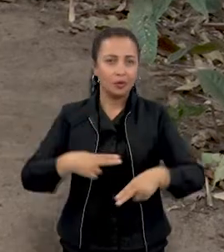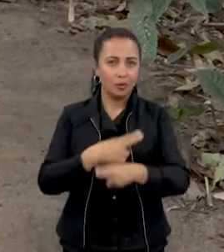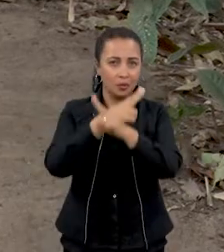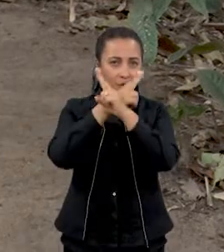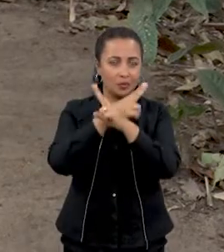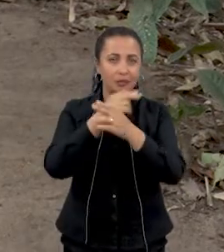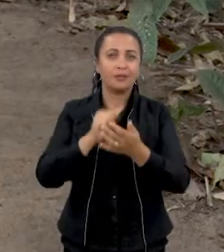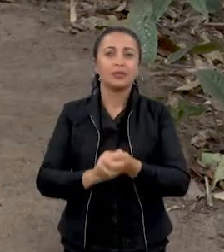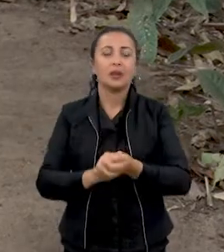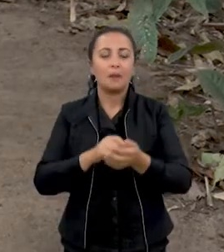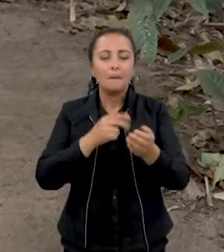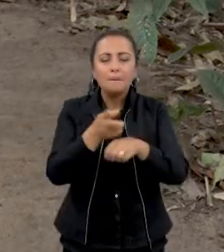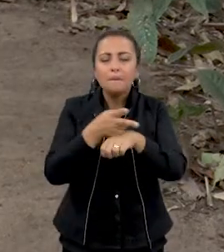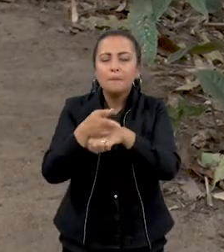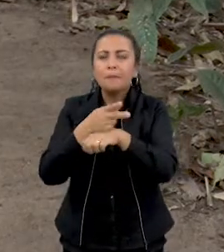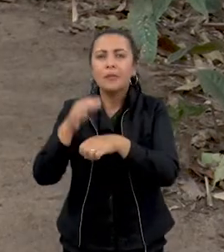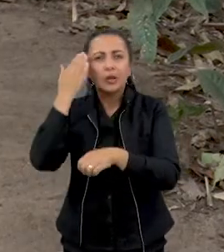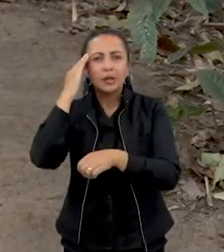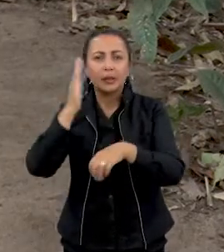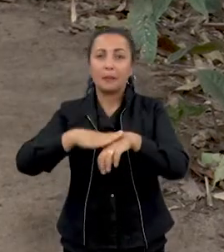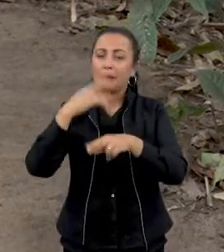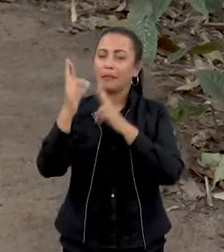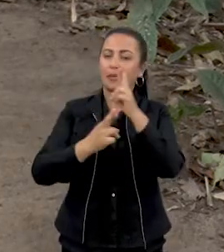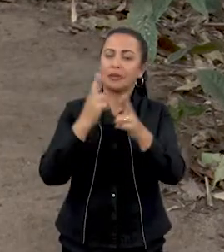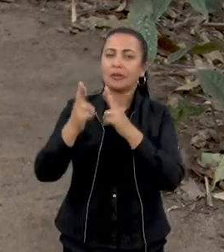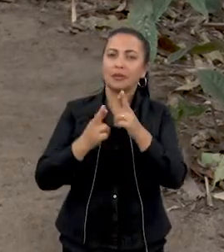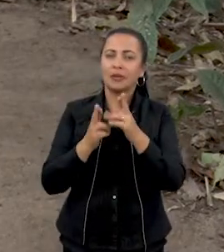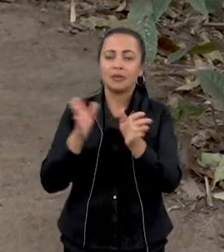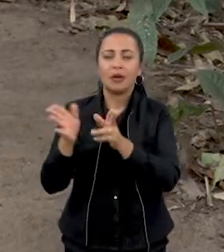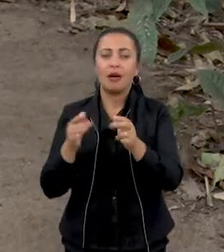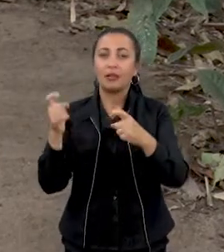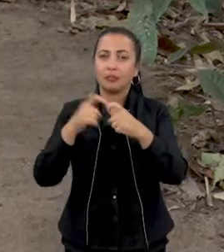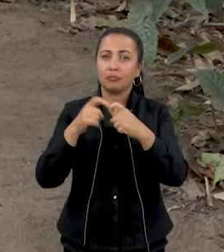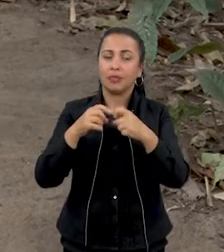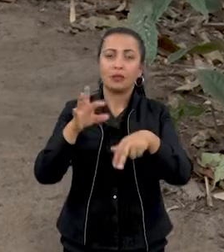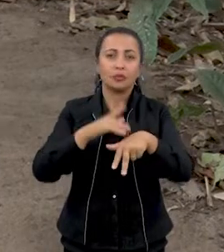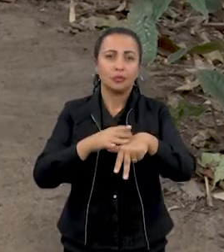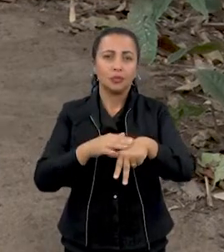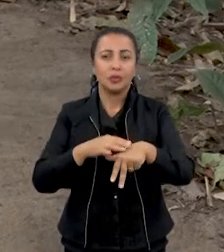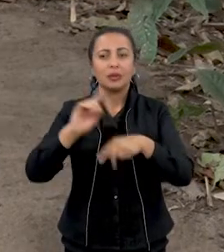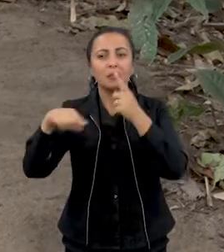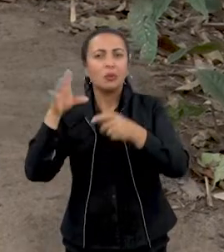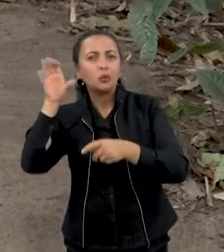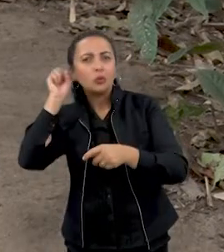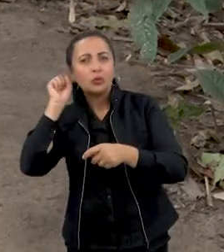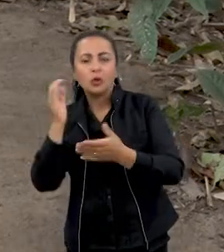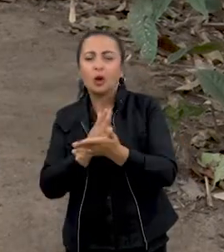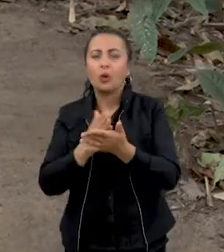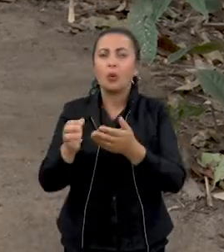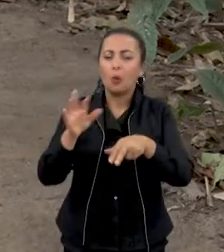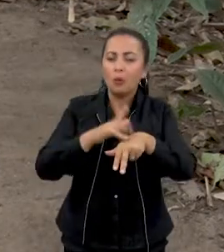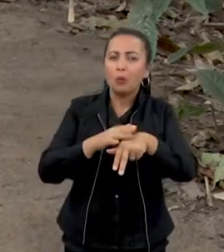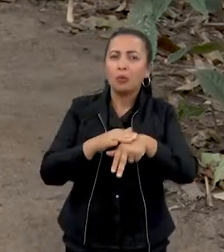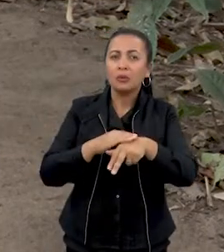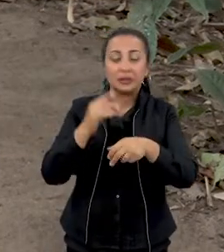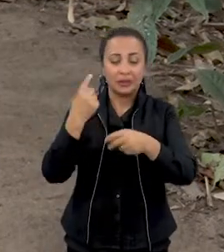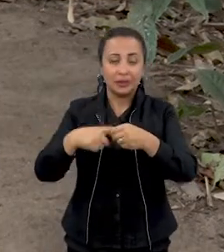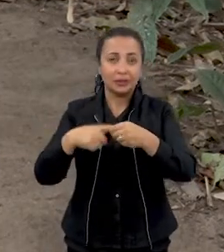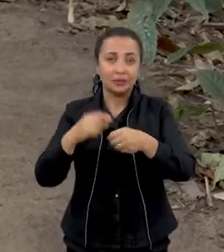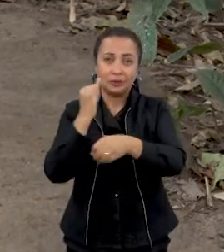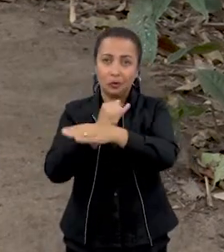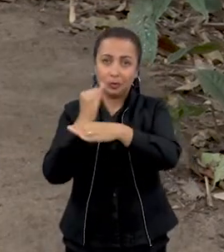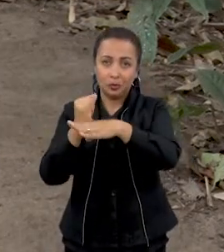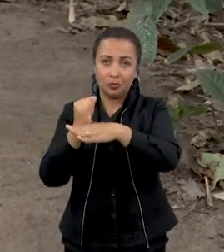Universidade Estadual do Sudoeste da Bahia busca entender mais essa relação. Depois de ouvir pacientes de alguns postos de saúde da cidade